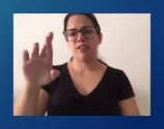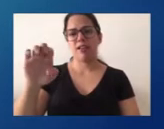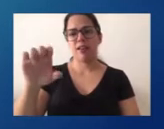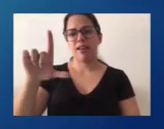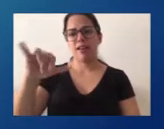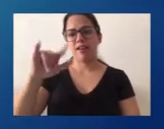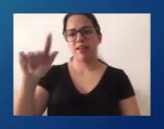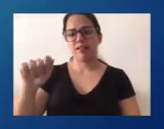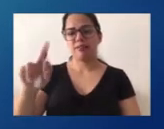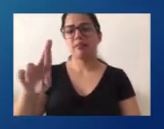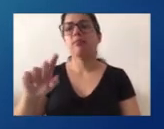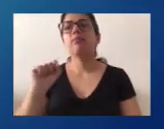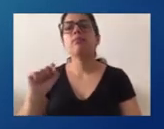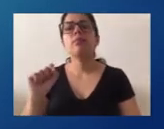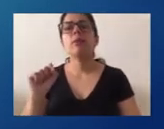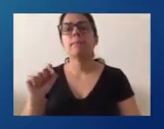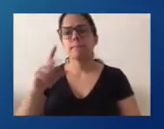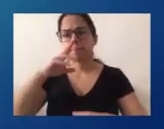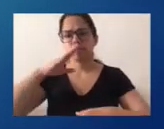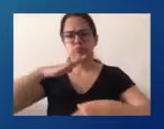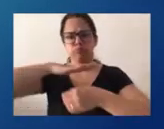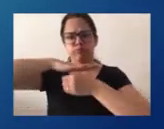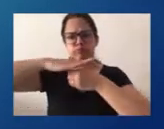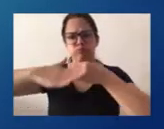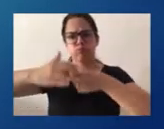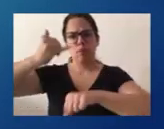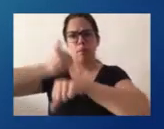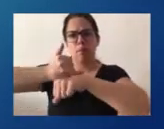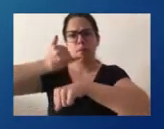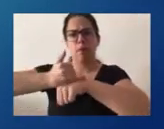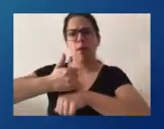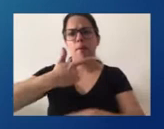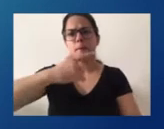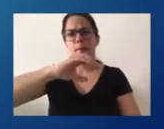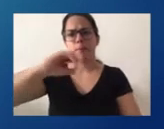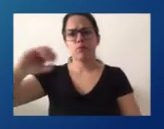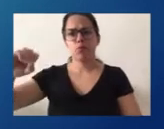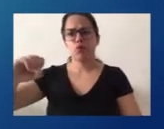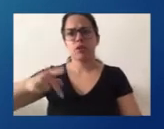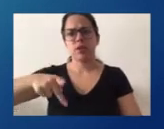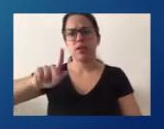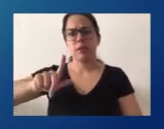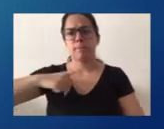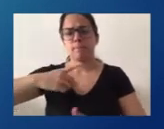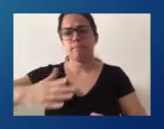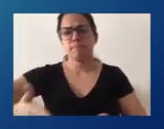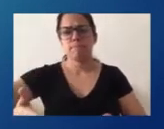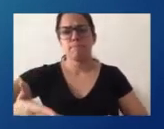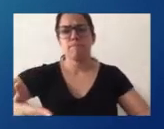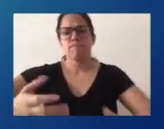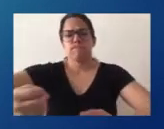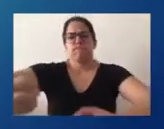artigos através de calor úmido sob pressão. O que fez? Quando essa autoclave, uma tampa de metal de aproximadamente 200 kg atingiu